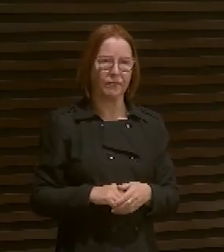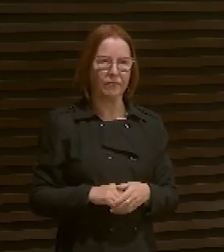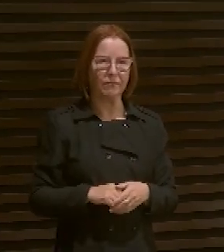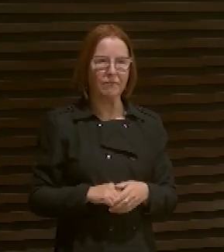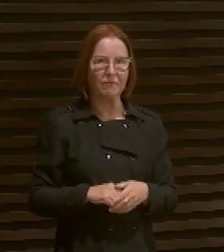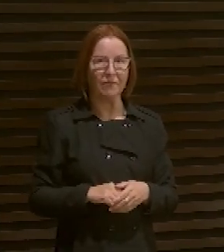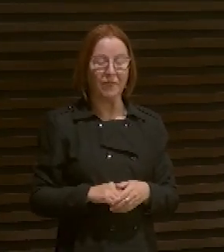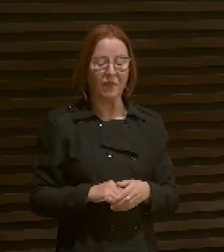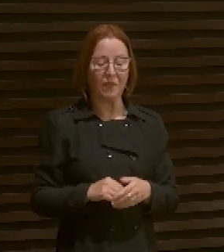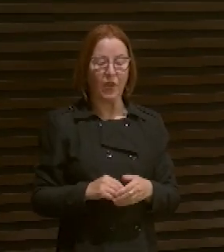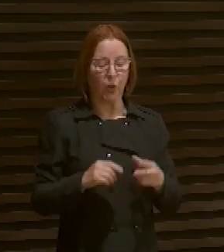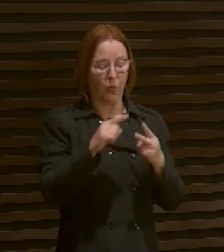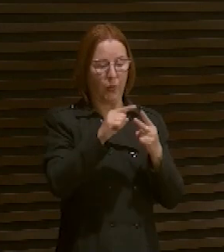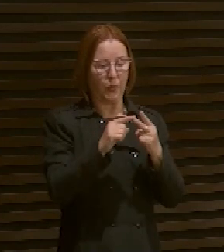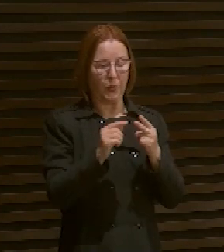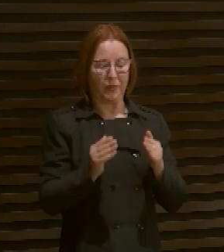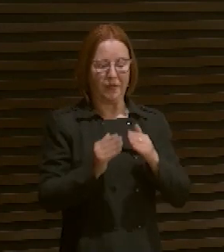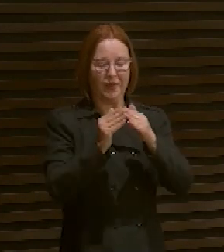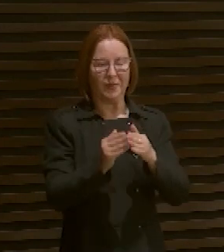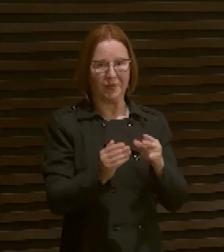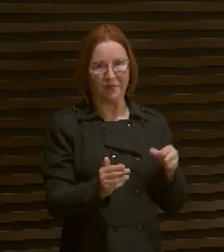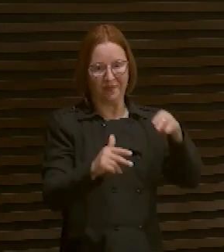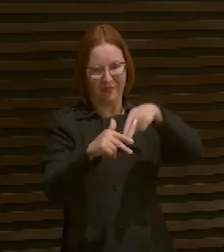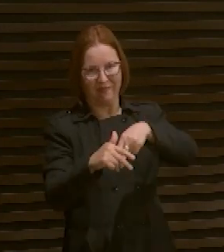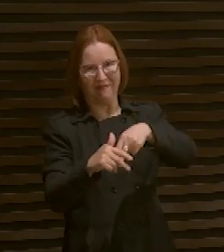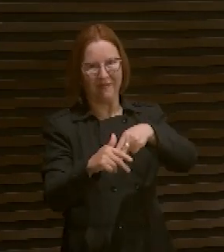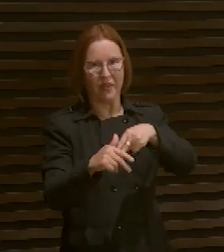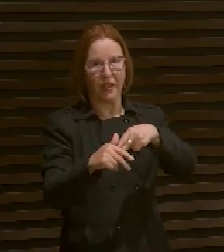Subindo ambos para o barco, cessou o vento,